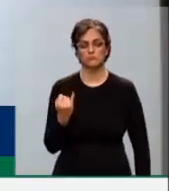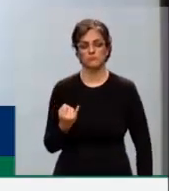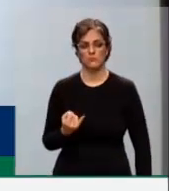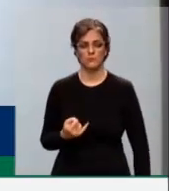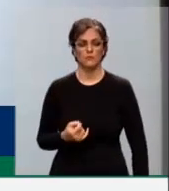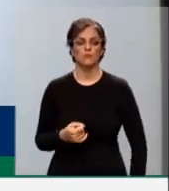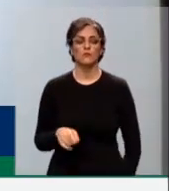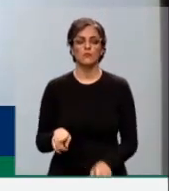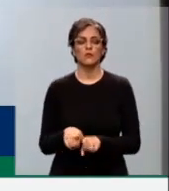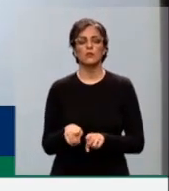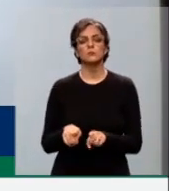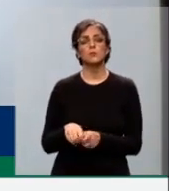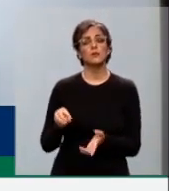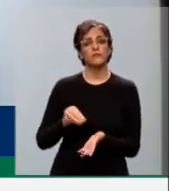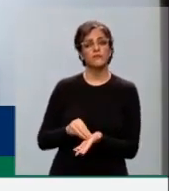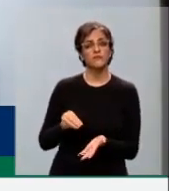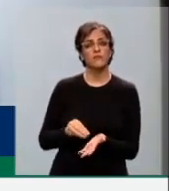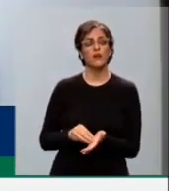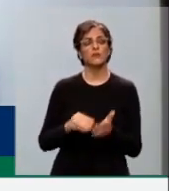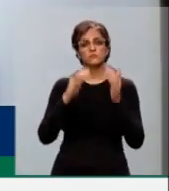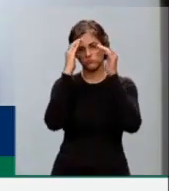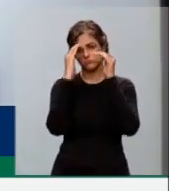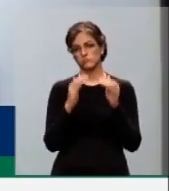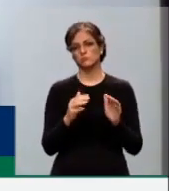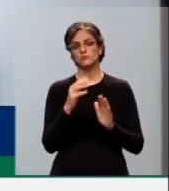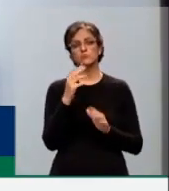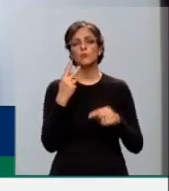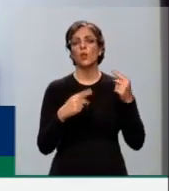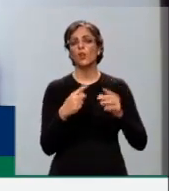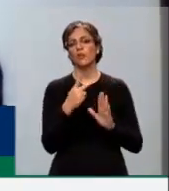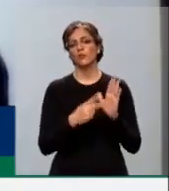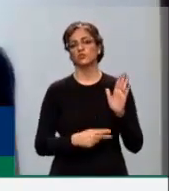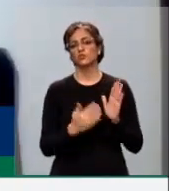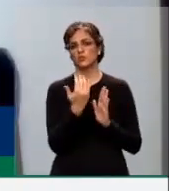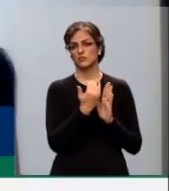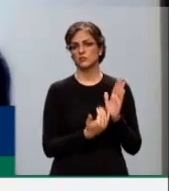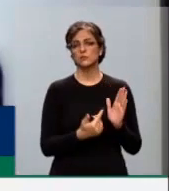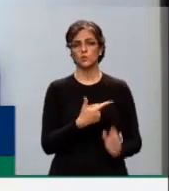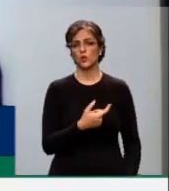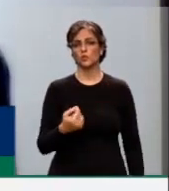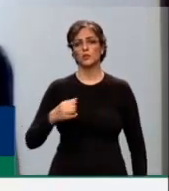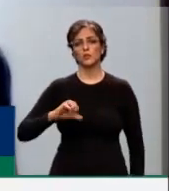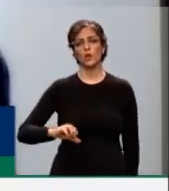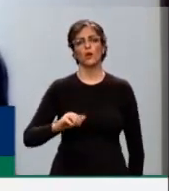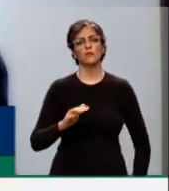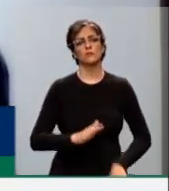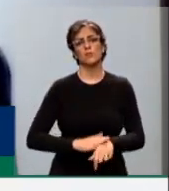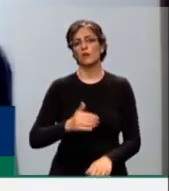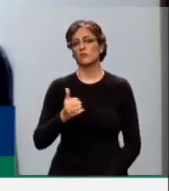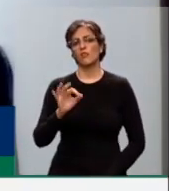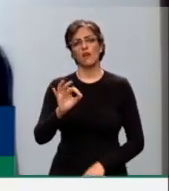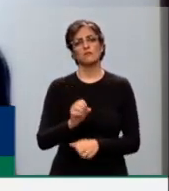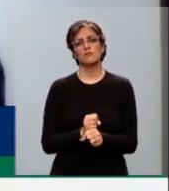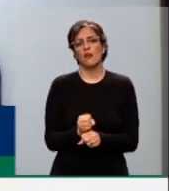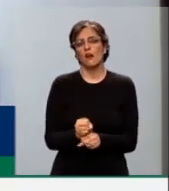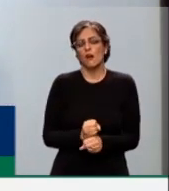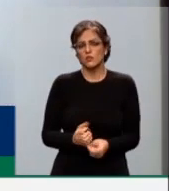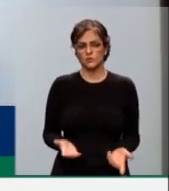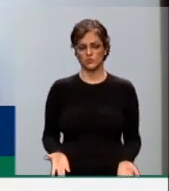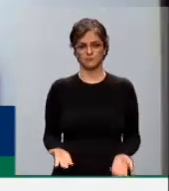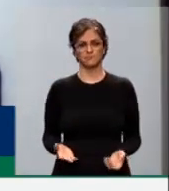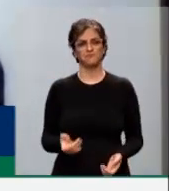a falta de implementação da própria política, né? É uma política de 2009, então a gente já tem mais de uma década, e a gente não observou